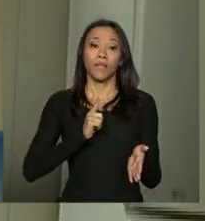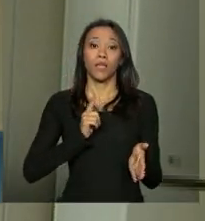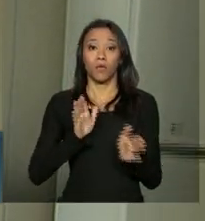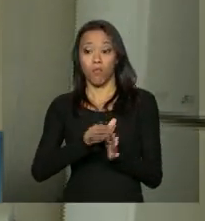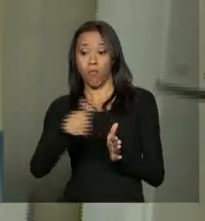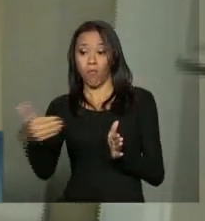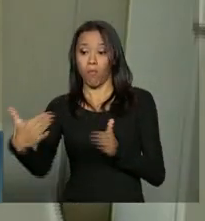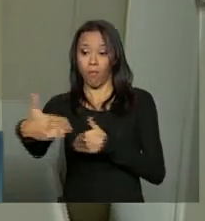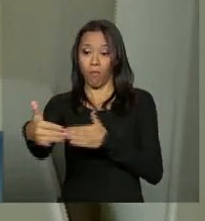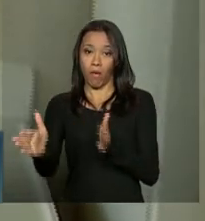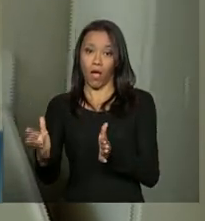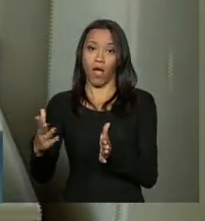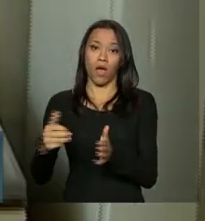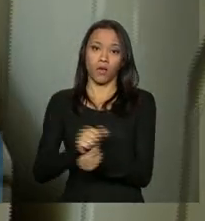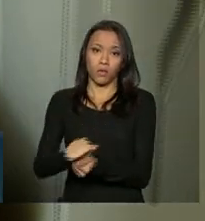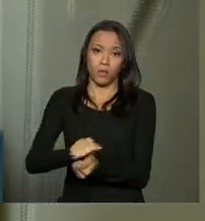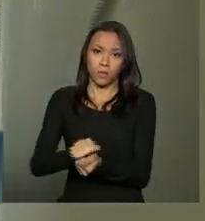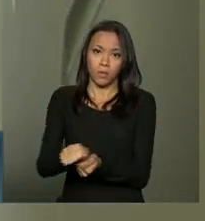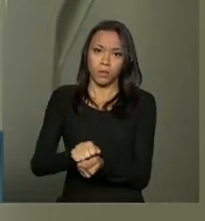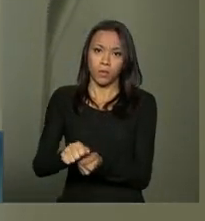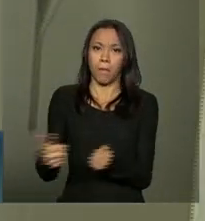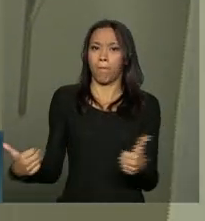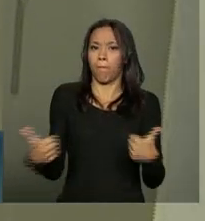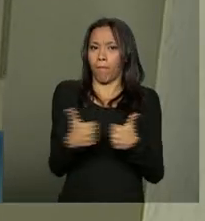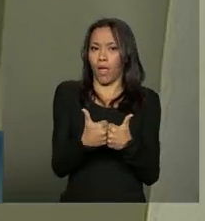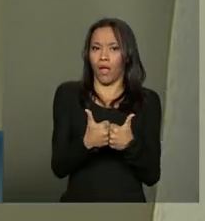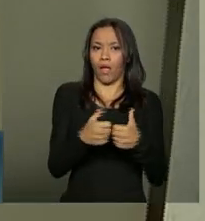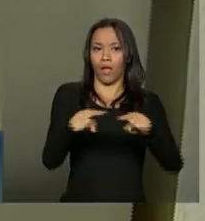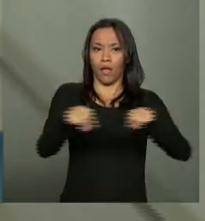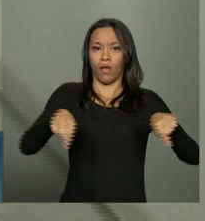serviço junto da